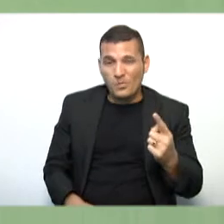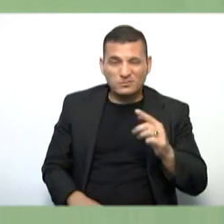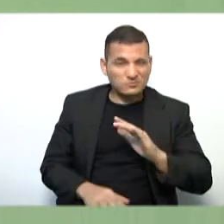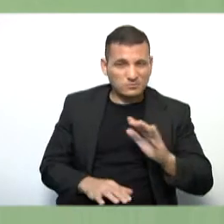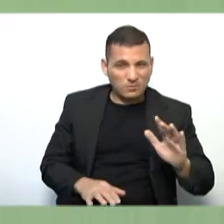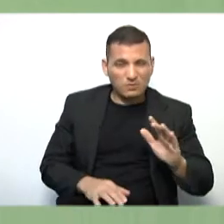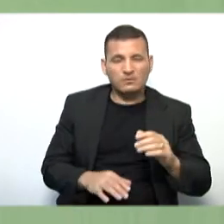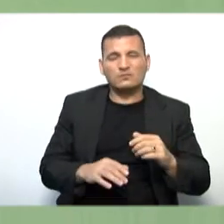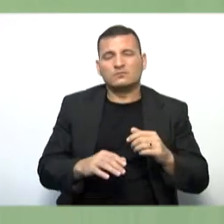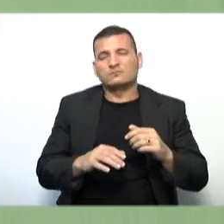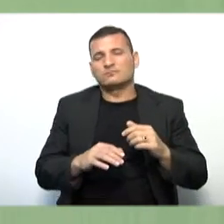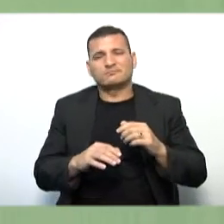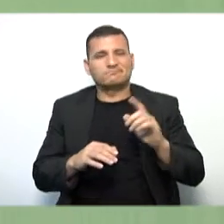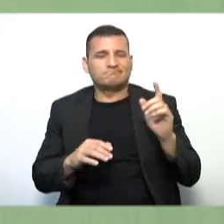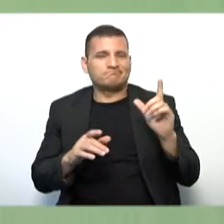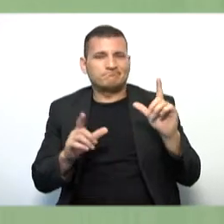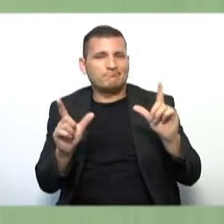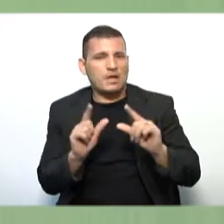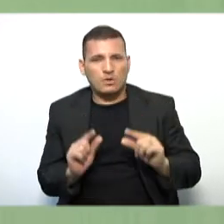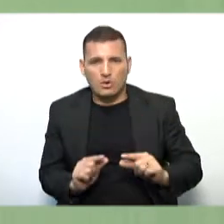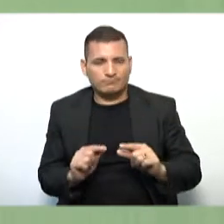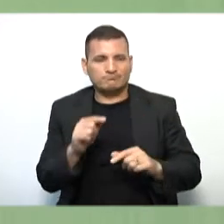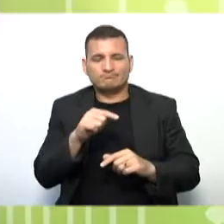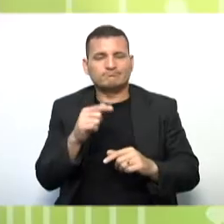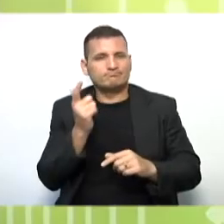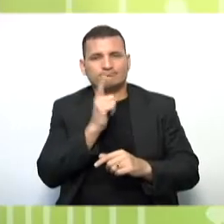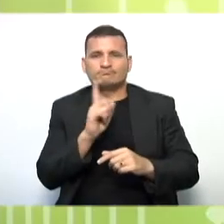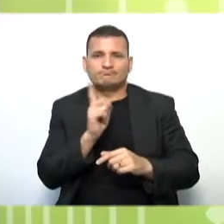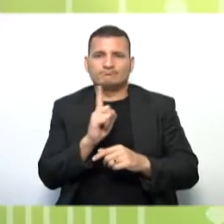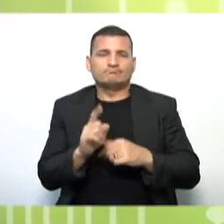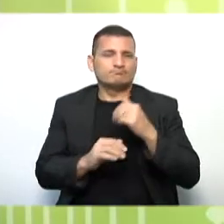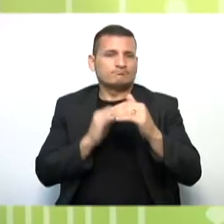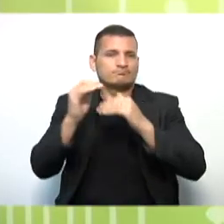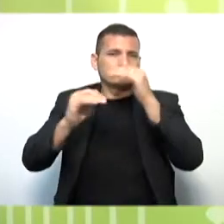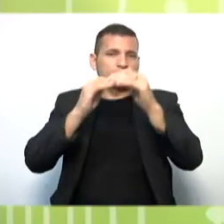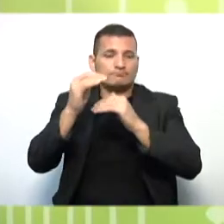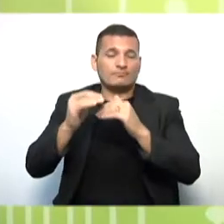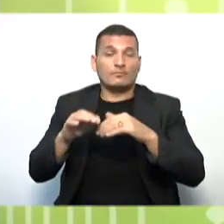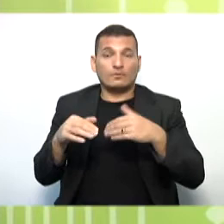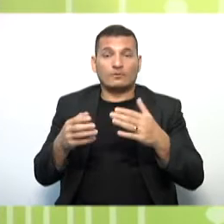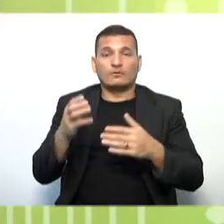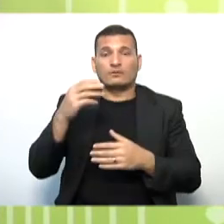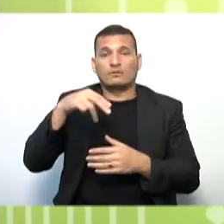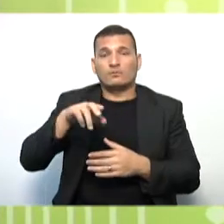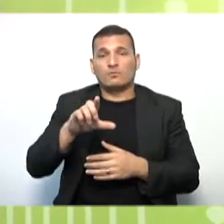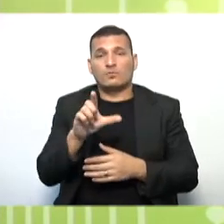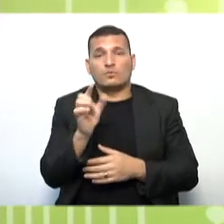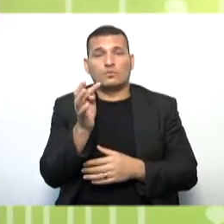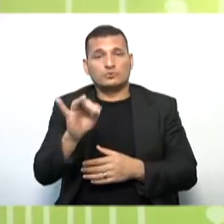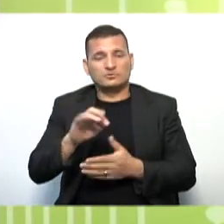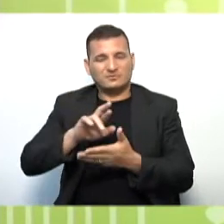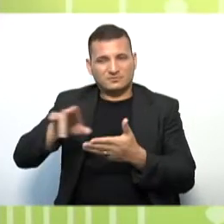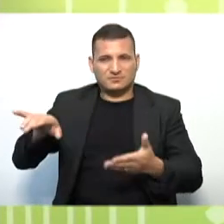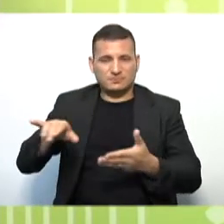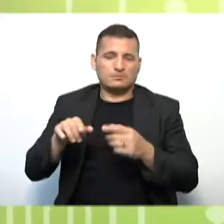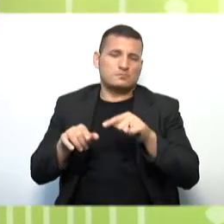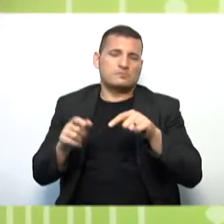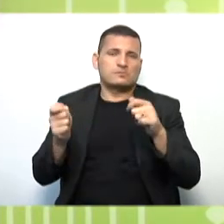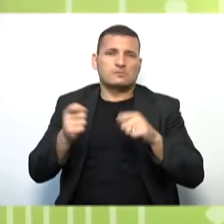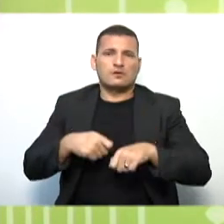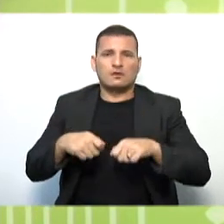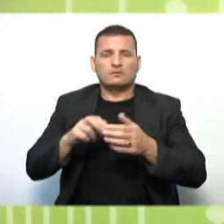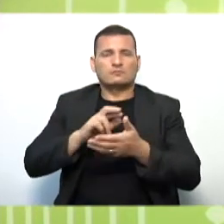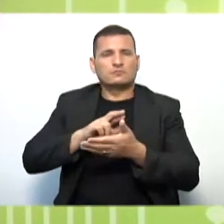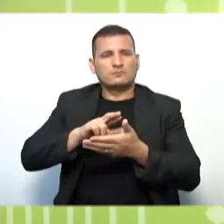né? Exatamente. Então, os multitarefa, eles vão permitir que o recurso computacional, ou seja, o